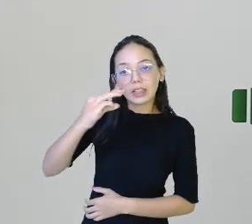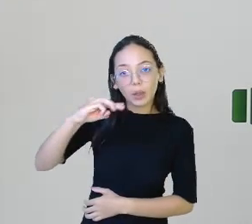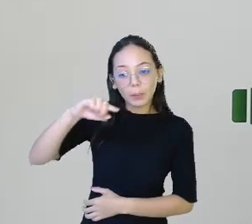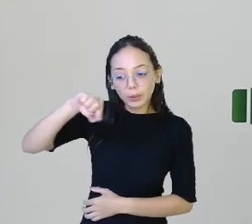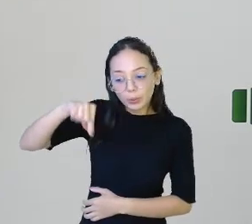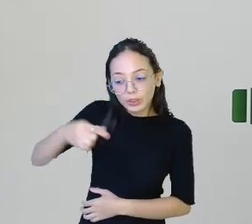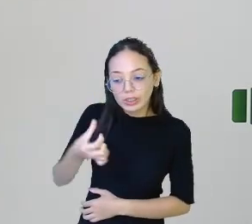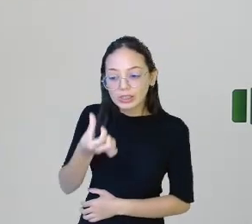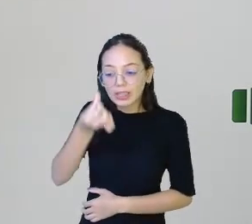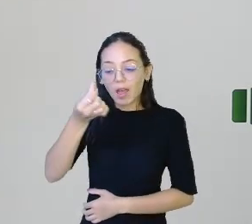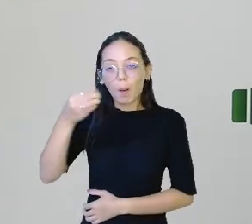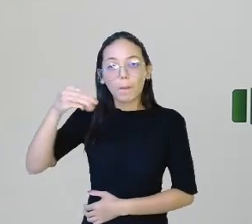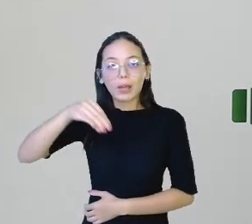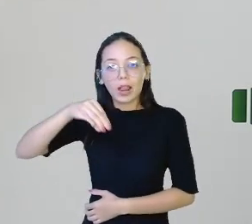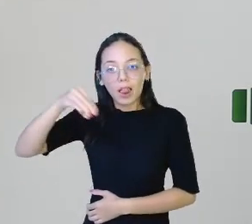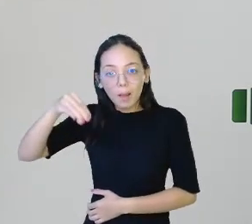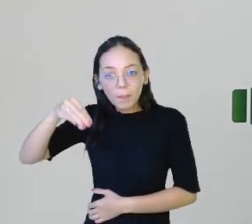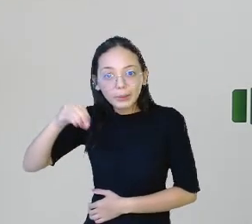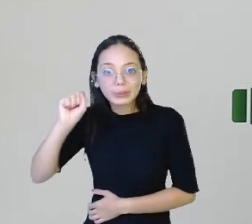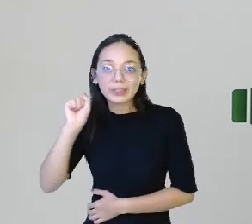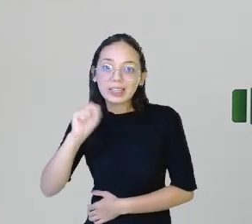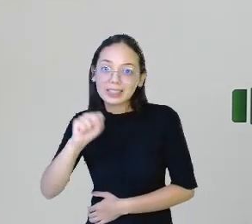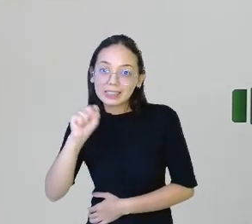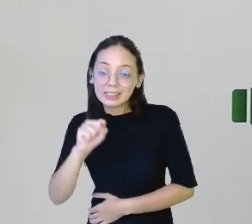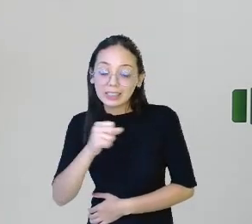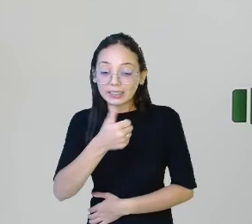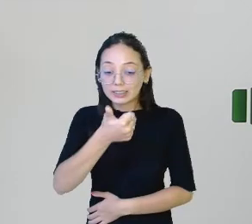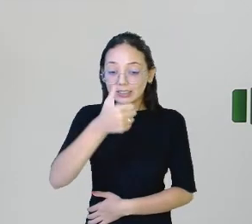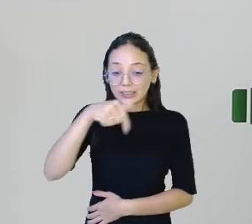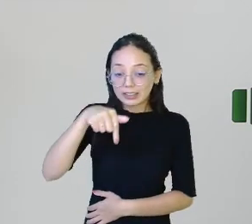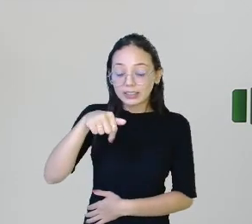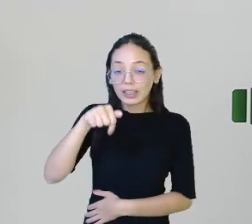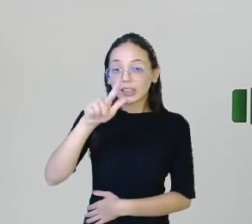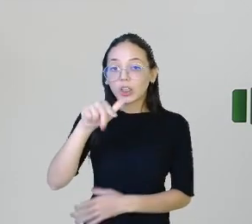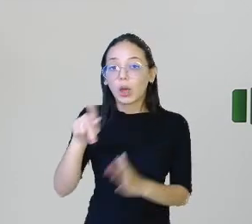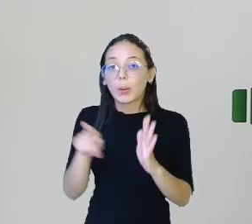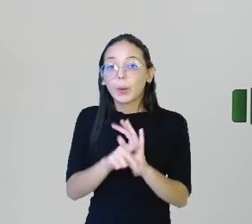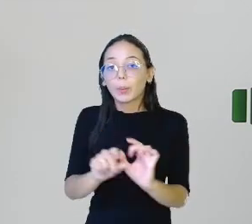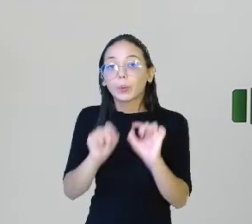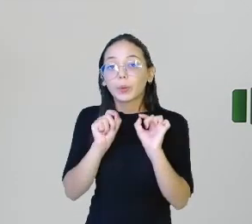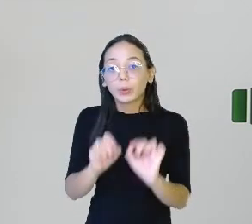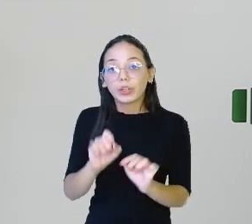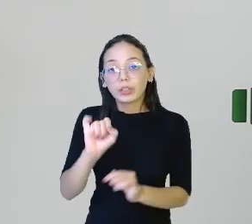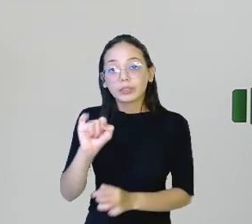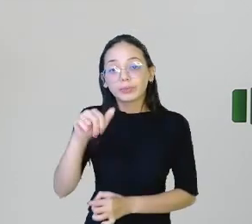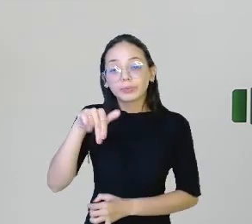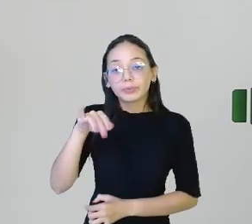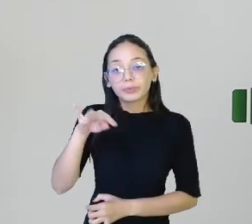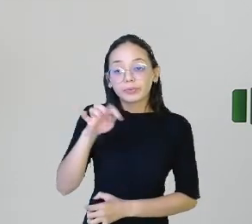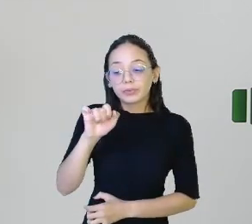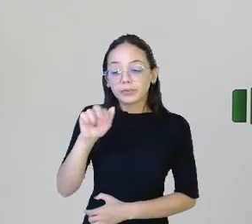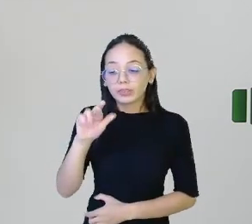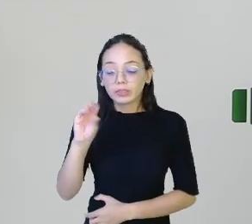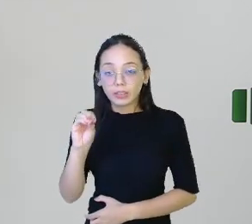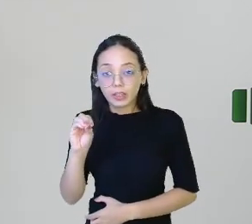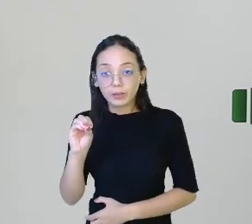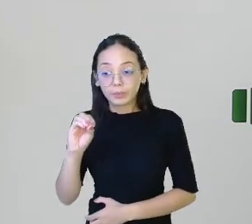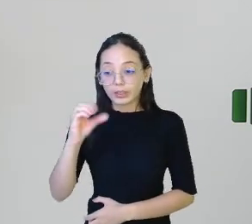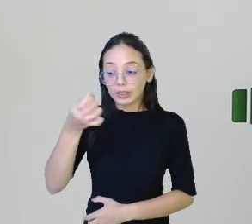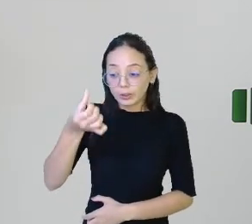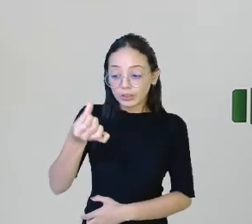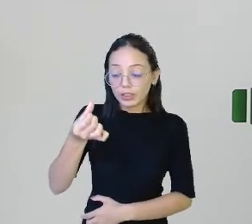6 milímetros. Isso mesmo. Esse 17 é a minha parte inteira e os 6